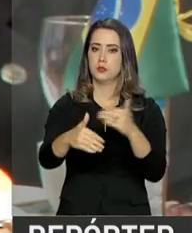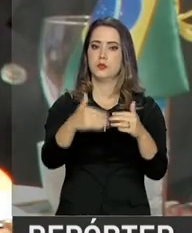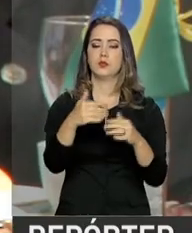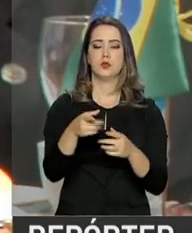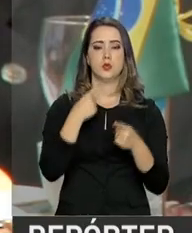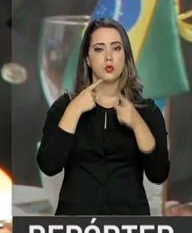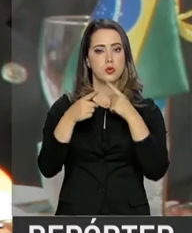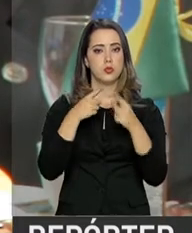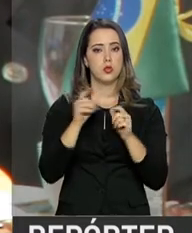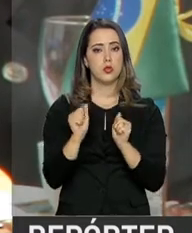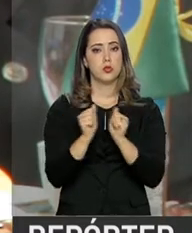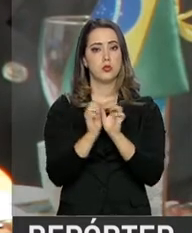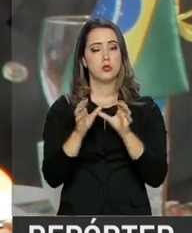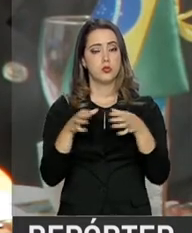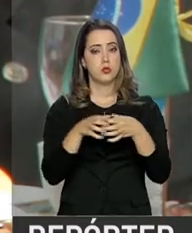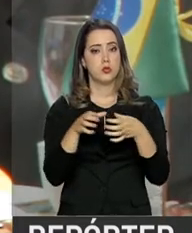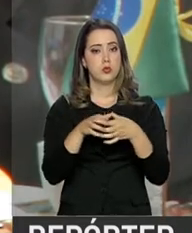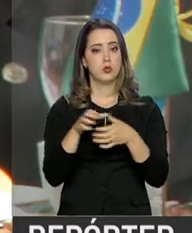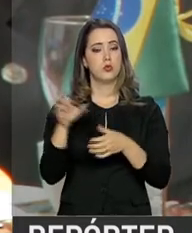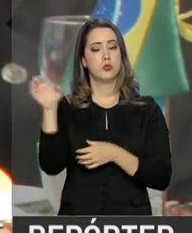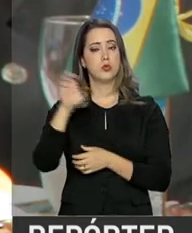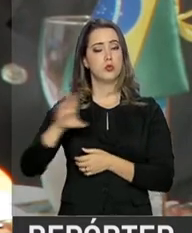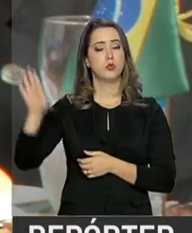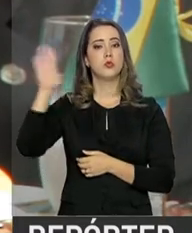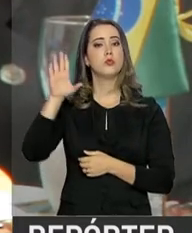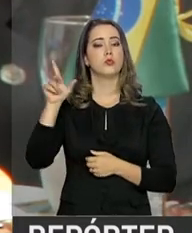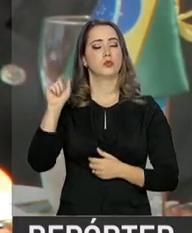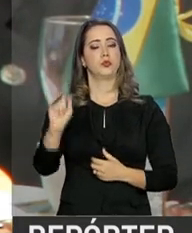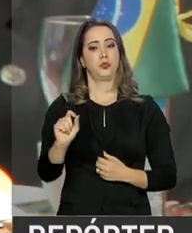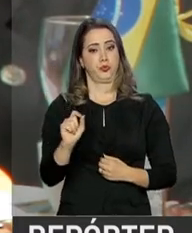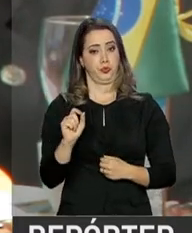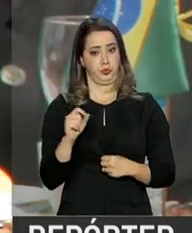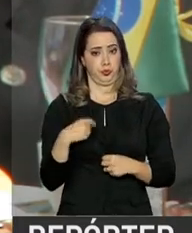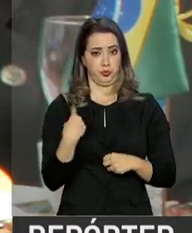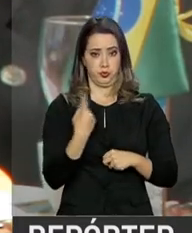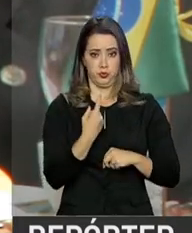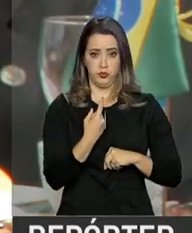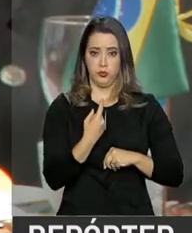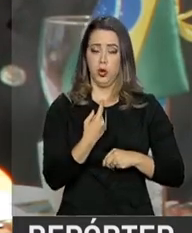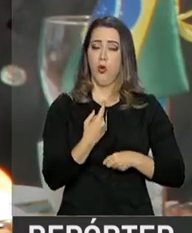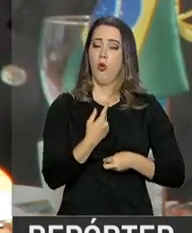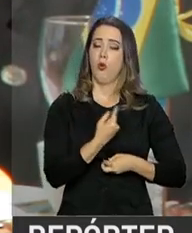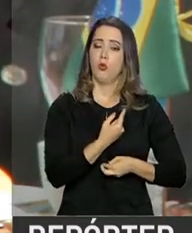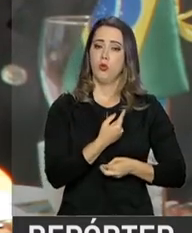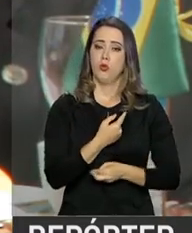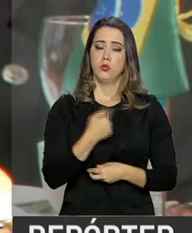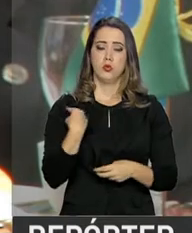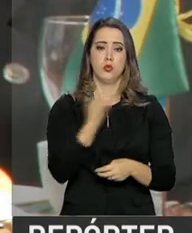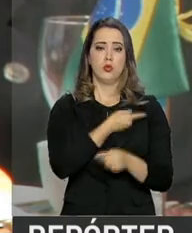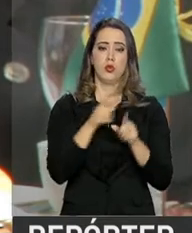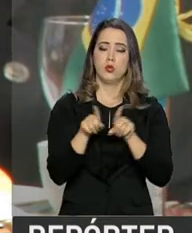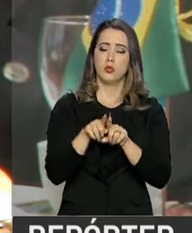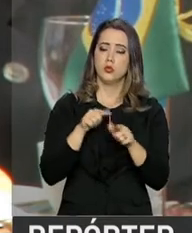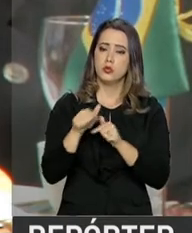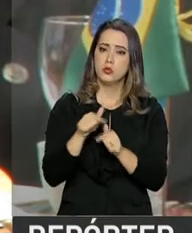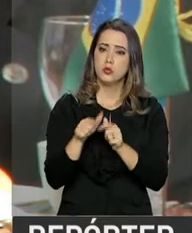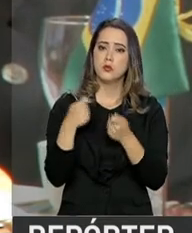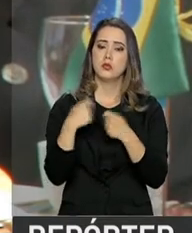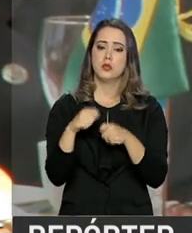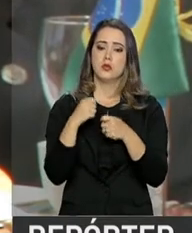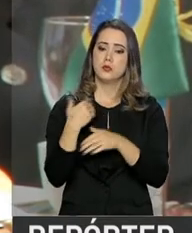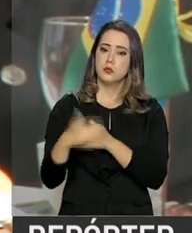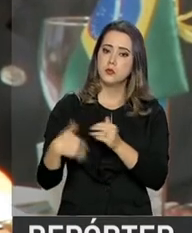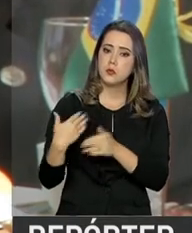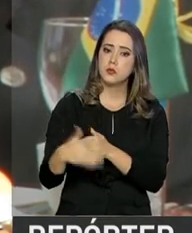trabalho cada vez mais de abertura para o mundo fecharam na porta agora significa impedir a o